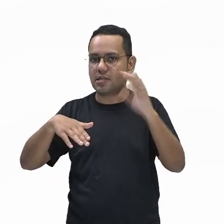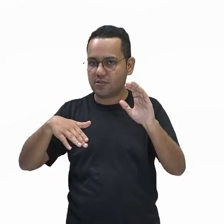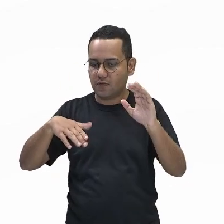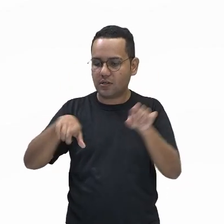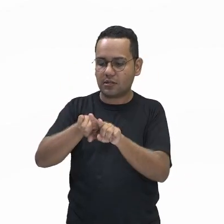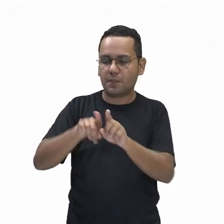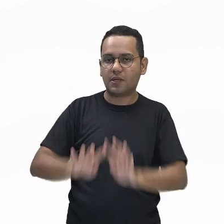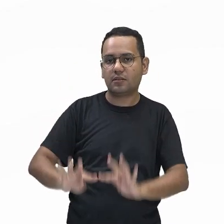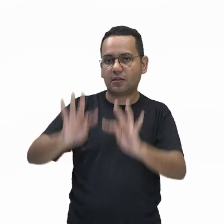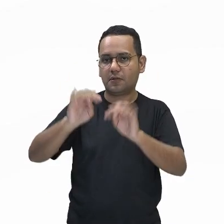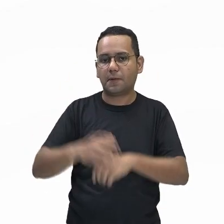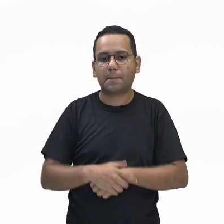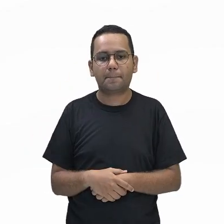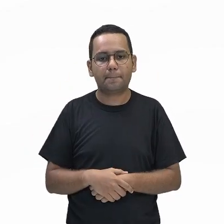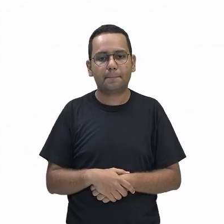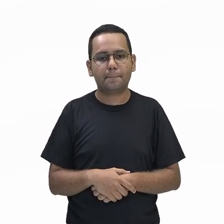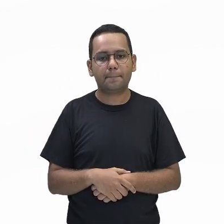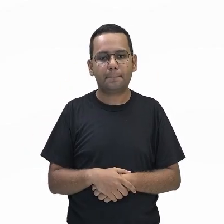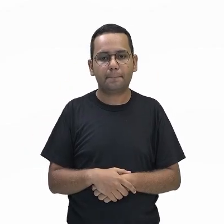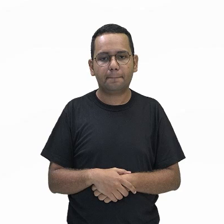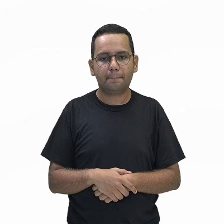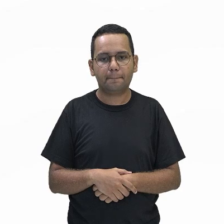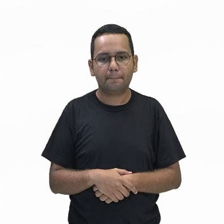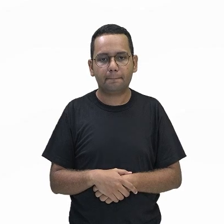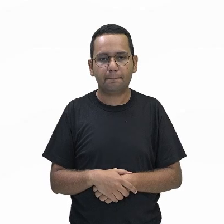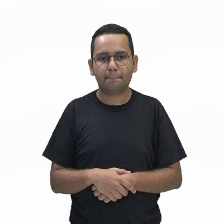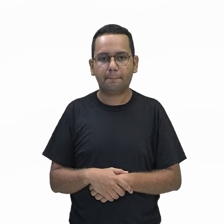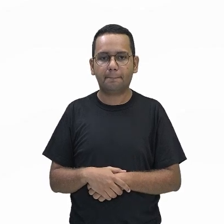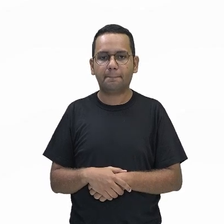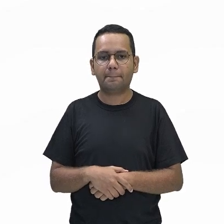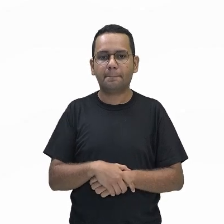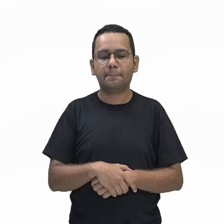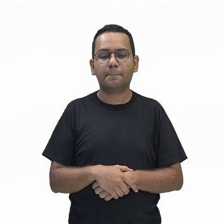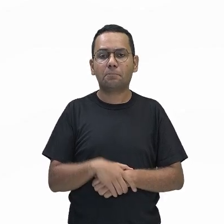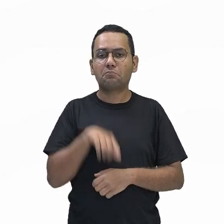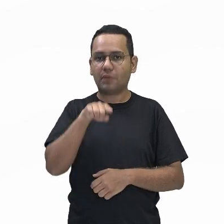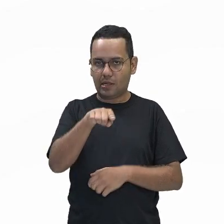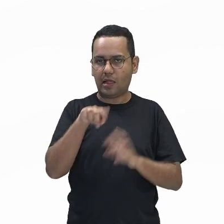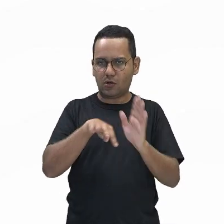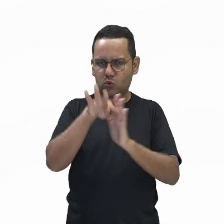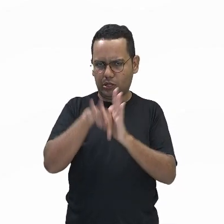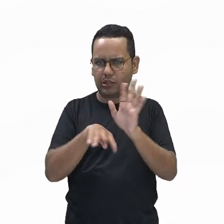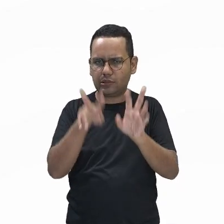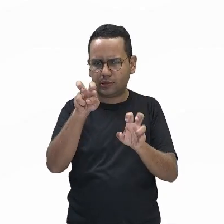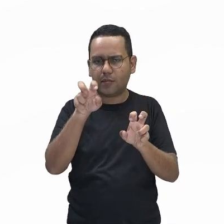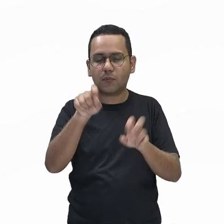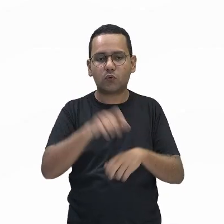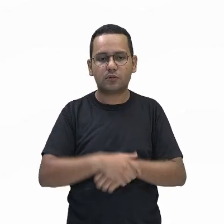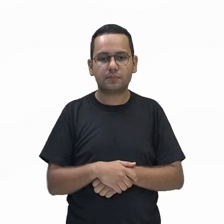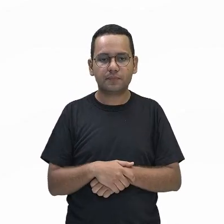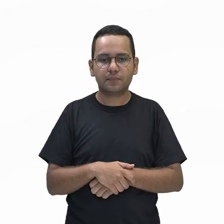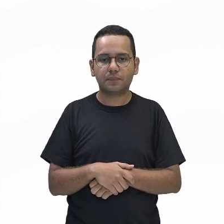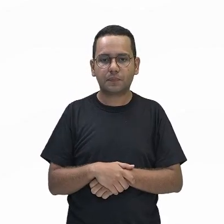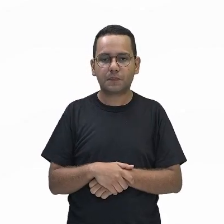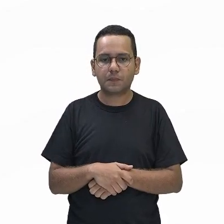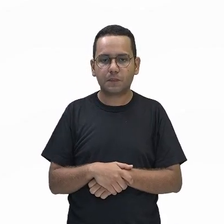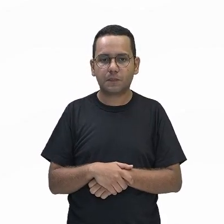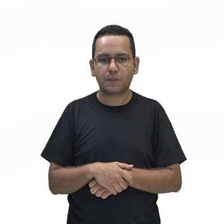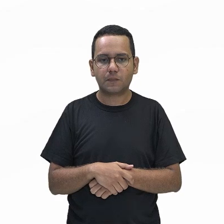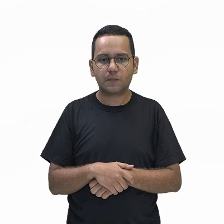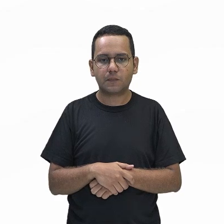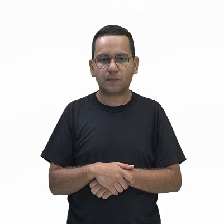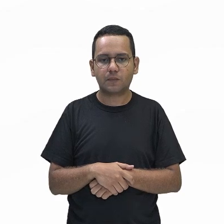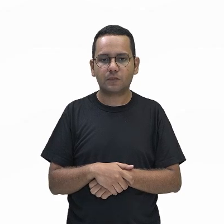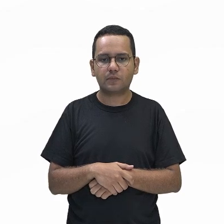Essas divulgações também científicas para a sociedade, eles ajudam a combater a desinformação e